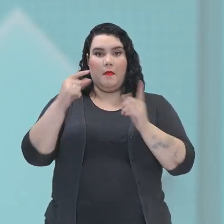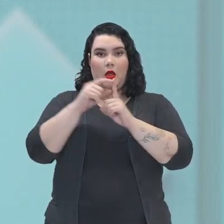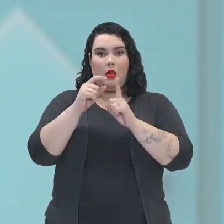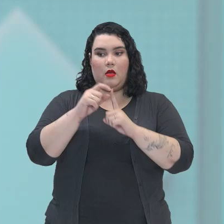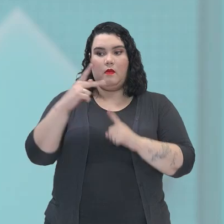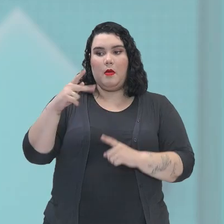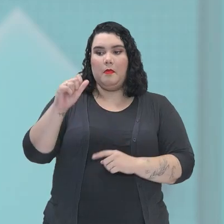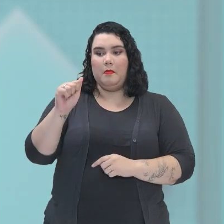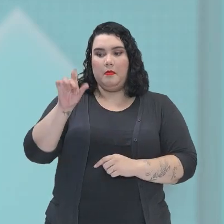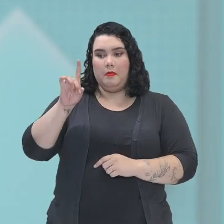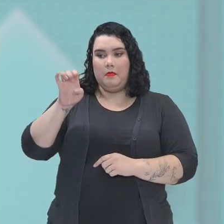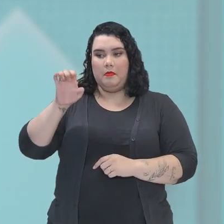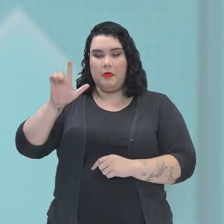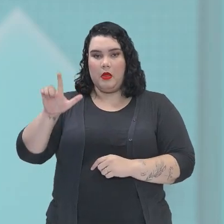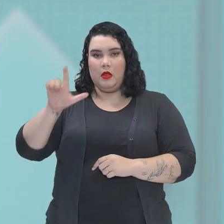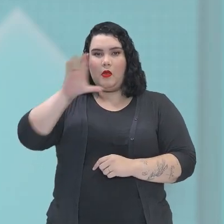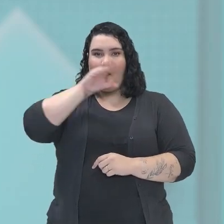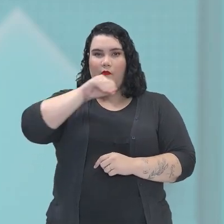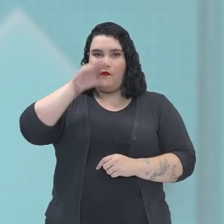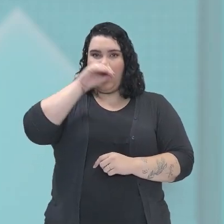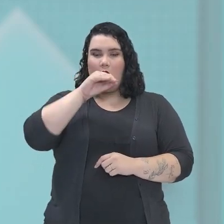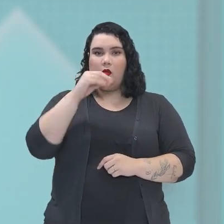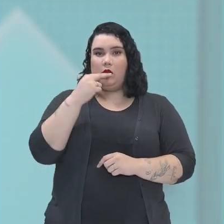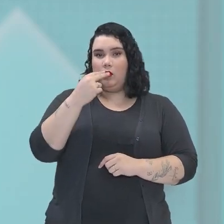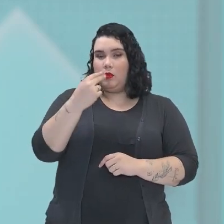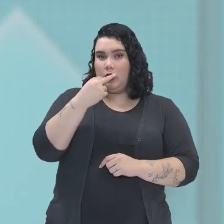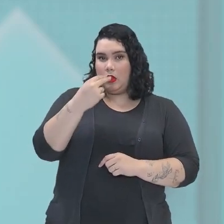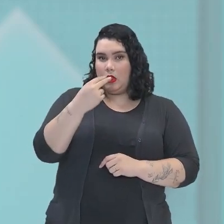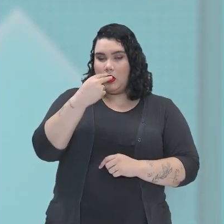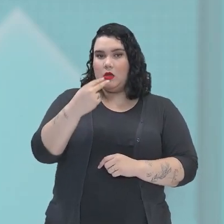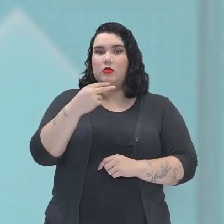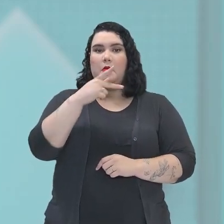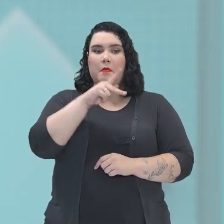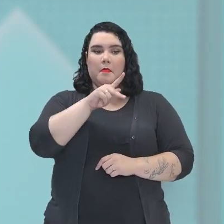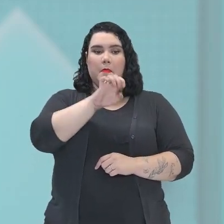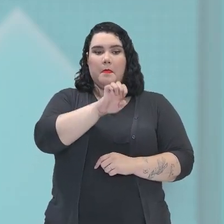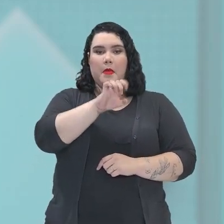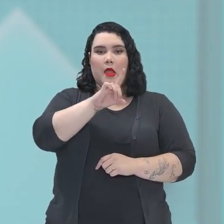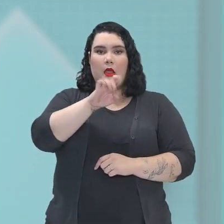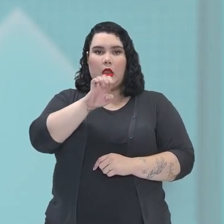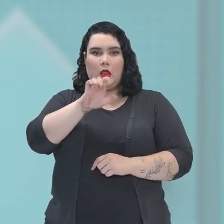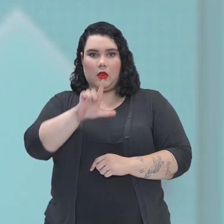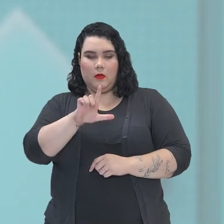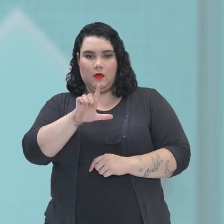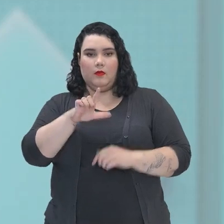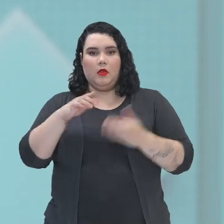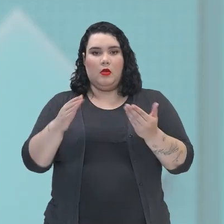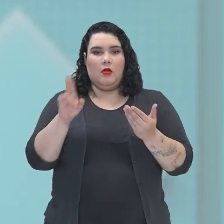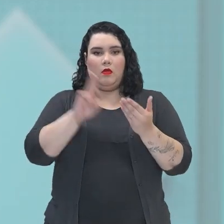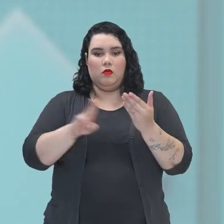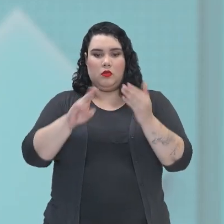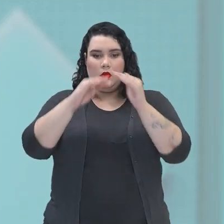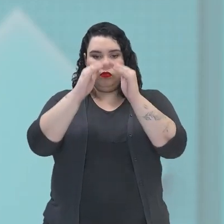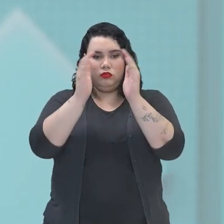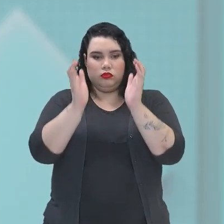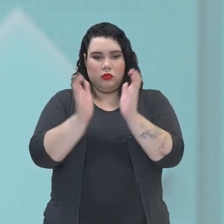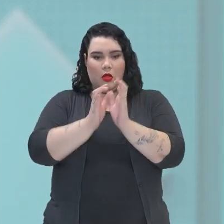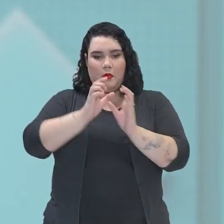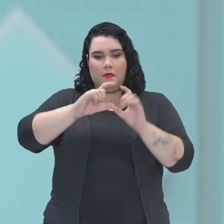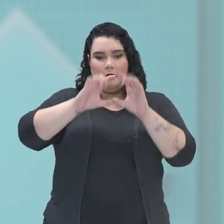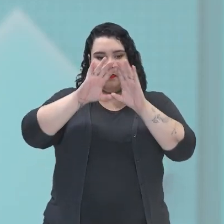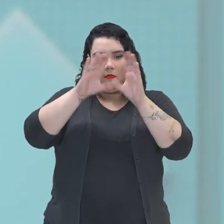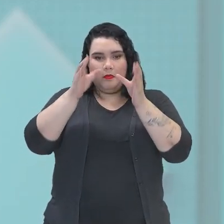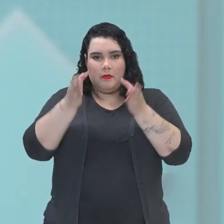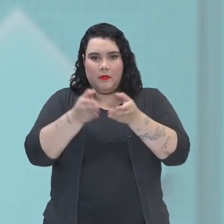Paddle, é a raquete, né? Que é utilizada por aqueles jogadores, né? Como a gente